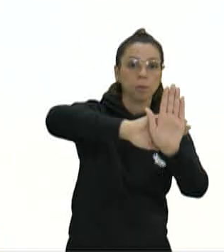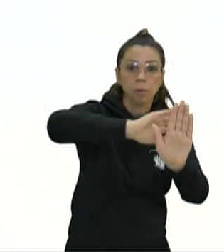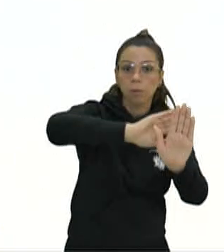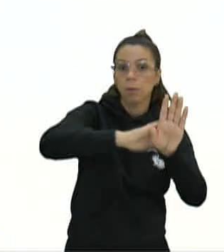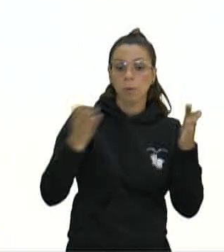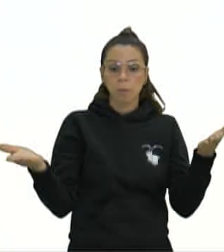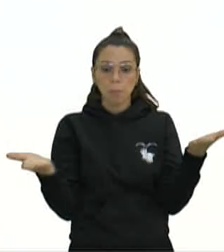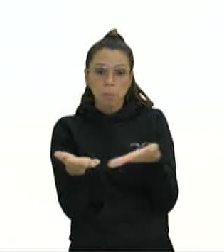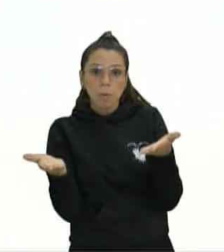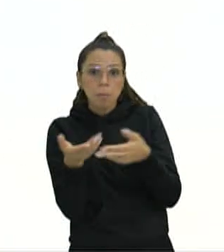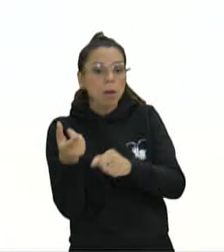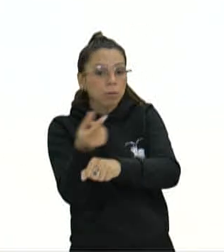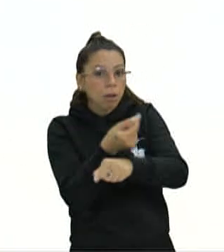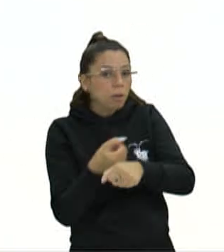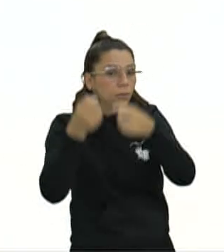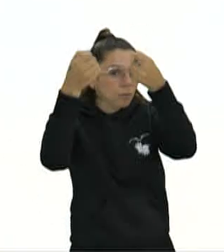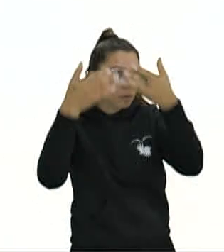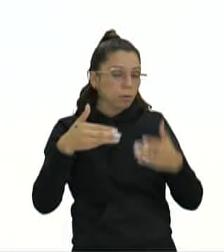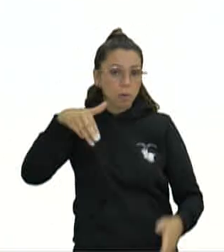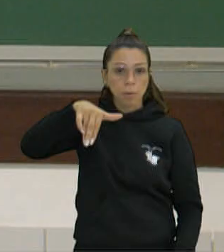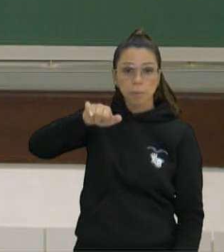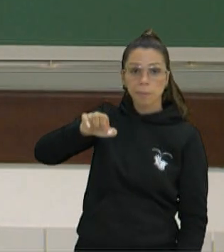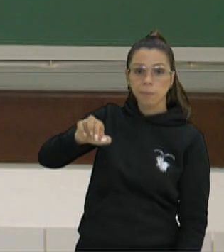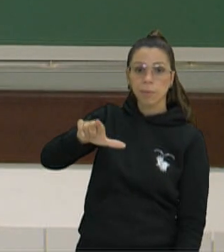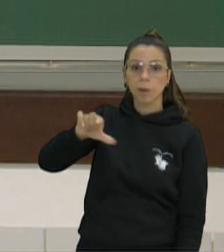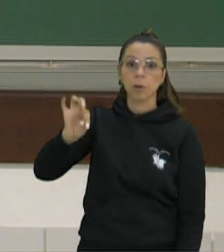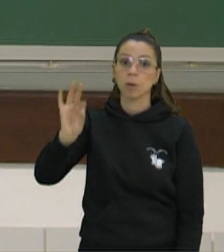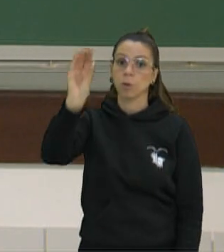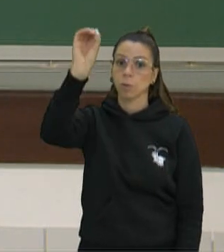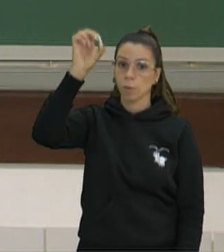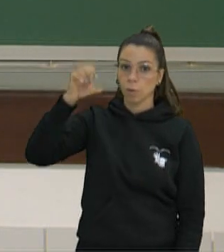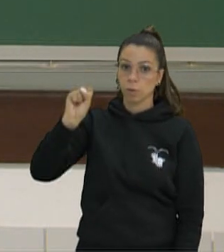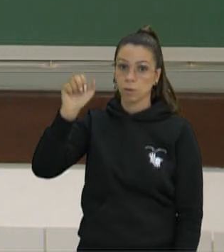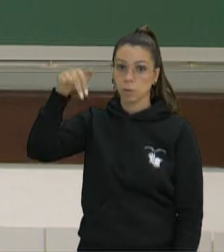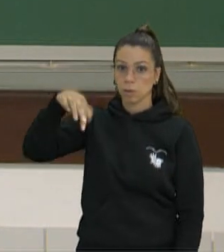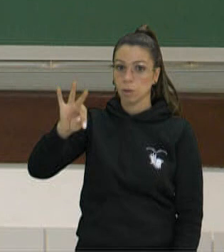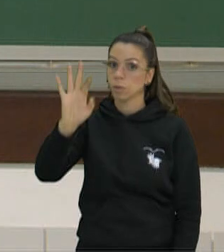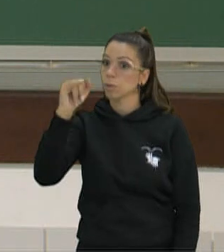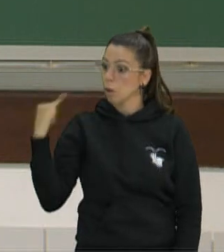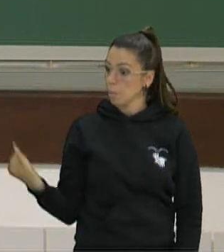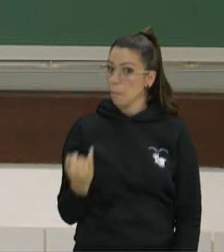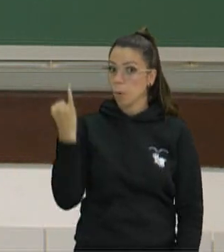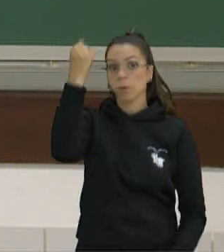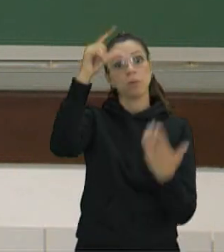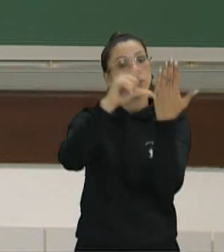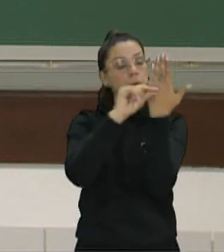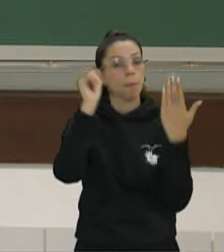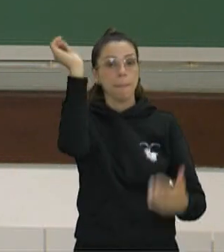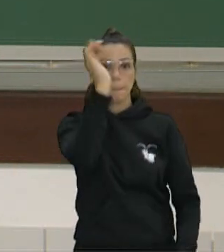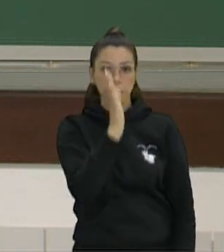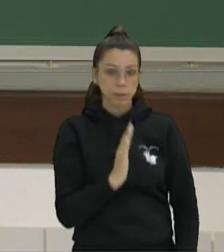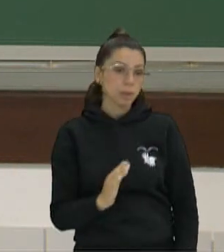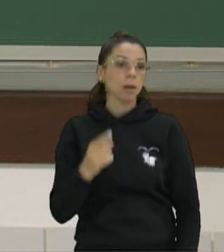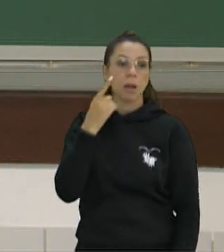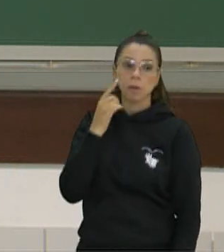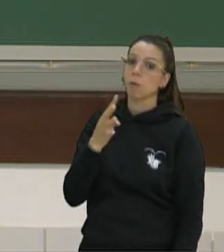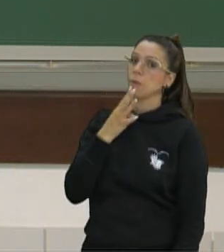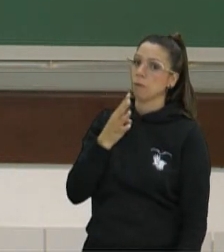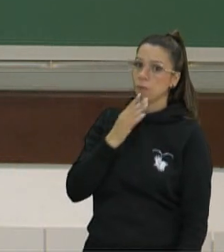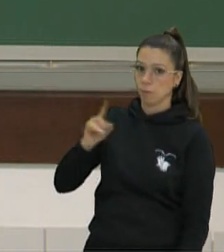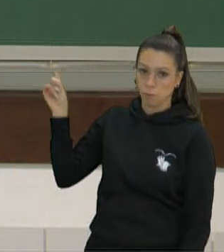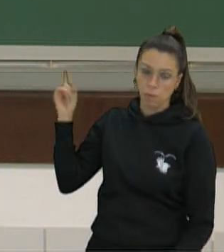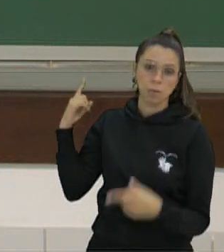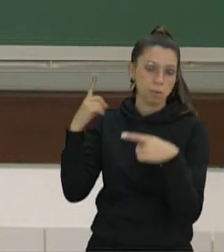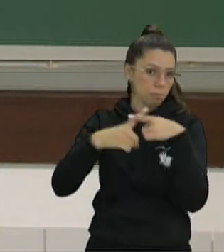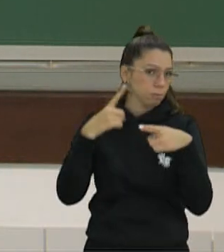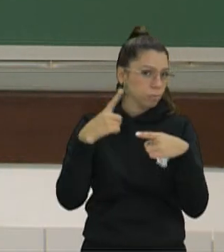do capitalismo. Então, o Milton Santos é um autor importantíssimo brasileiro, muito bacana a gente trazer ele, tendo em vista que a